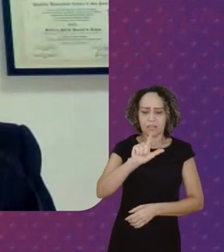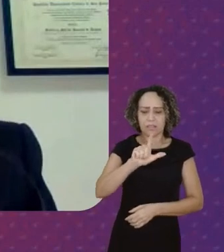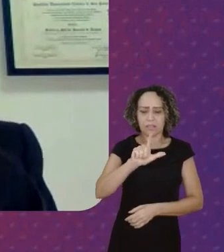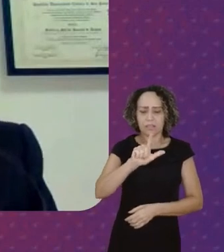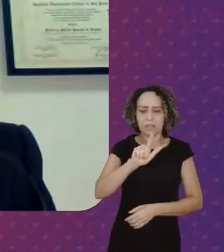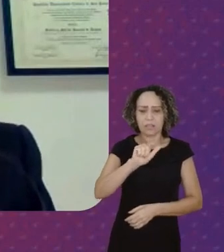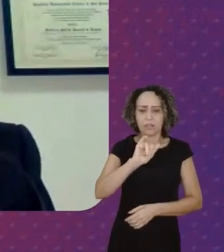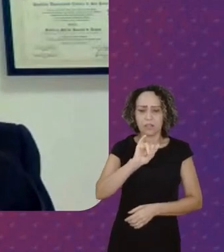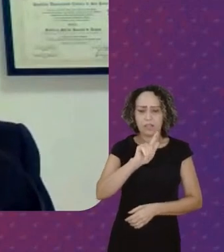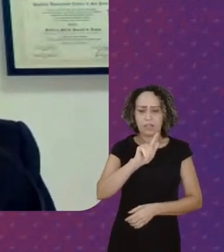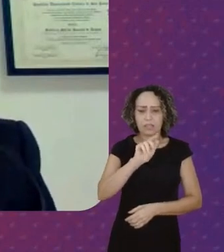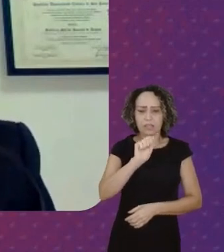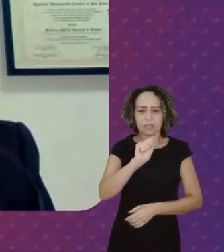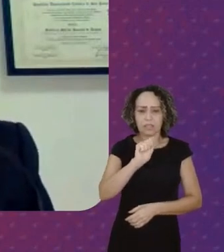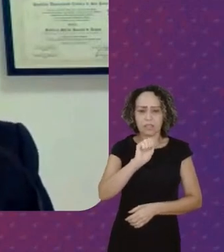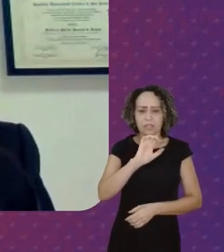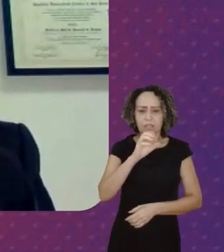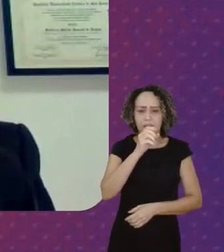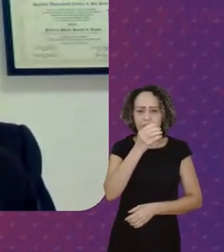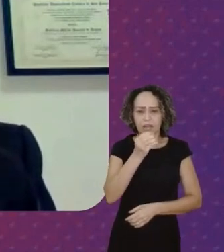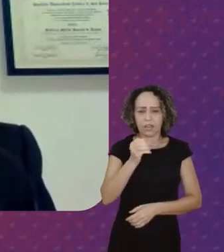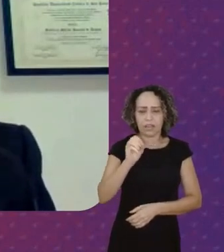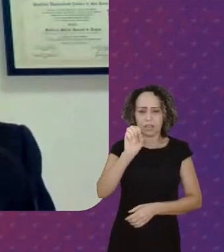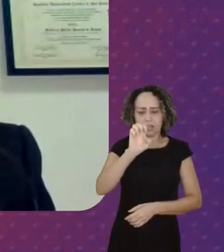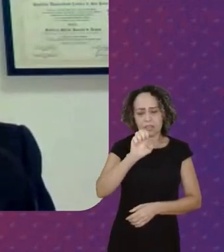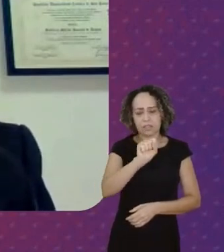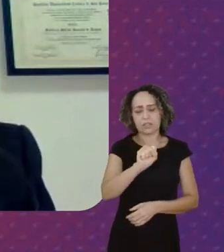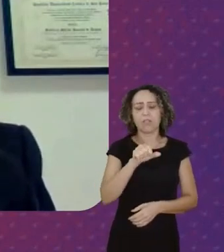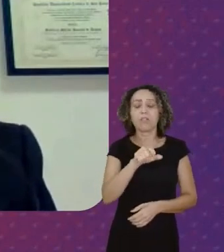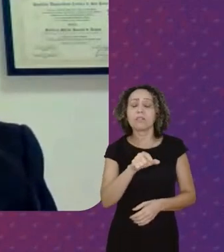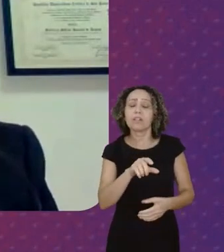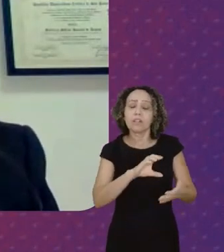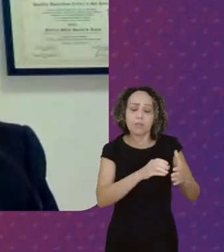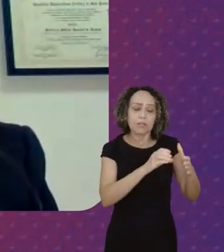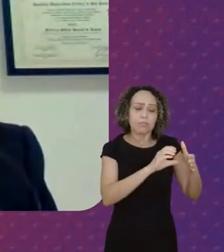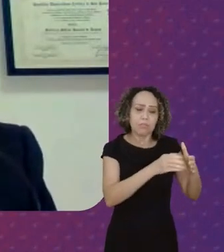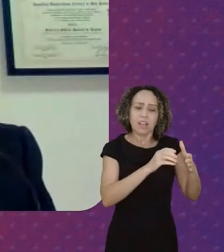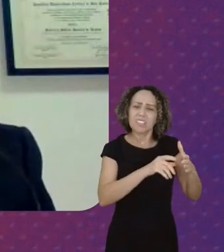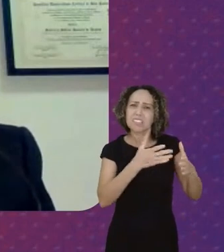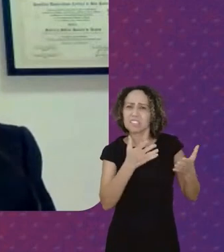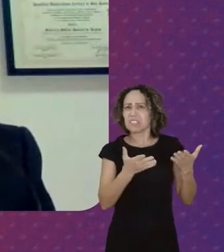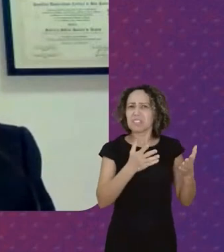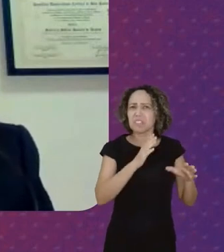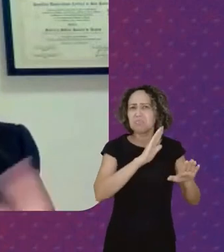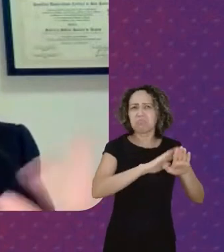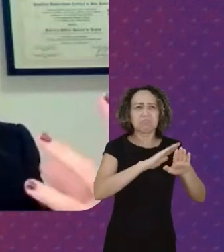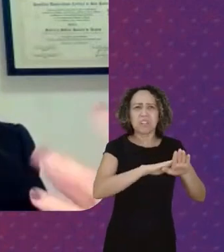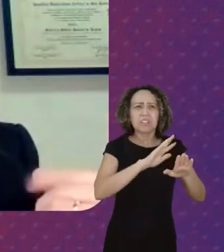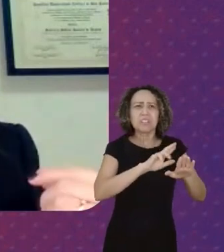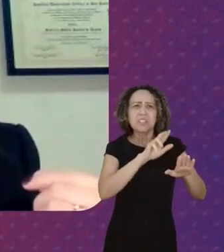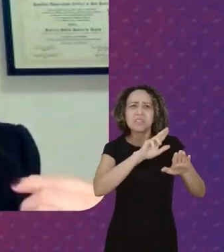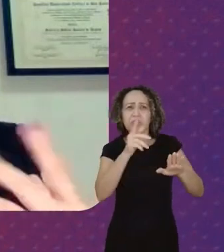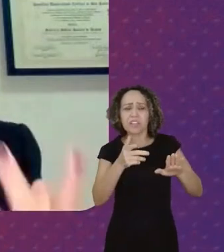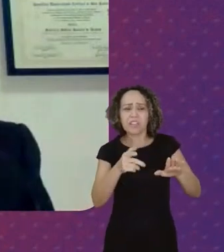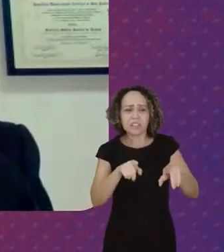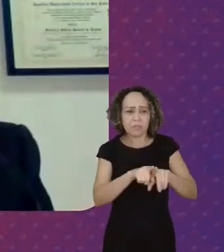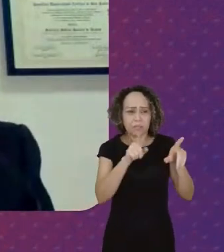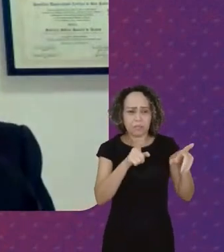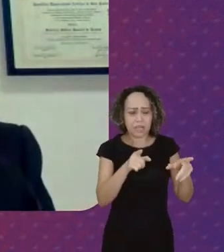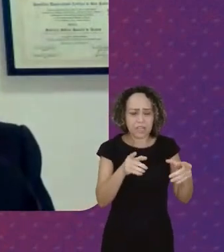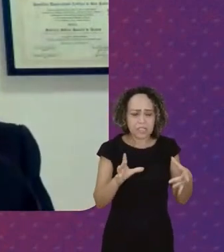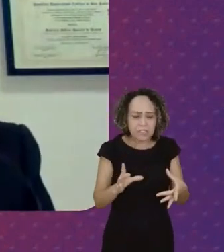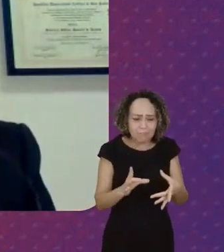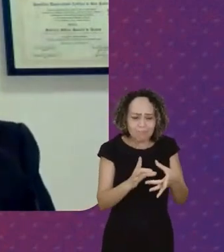ver aí partidos unidos e muitas vezes de ideários completamente distintos para apresentar uma